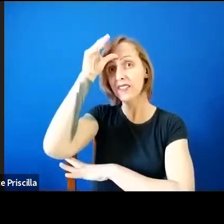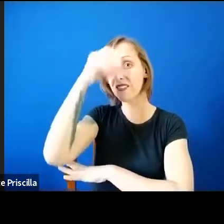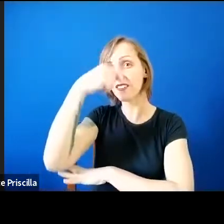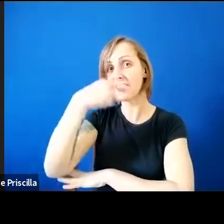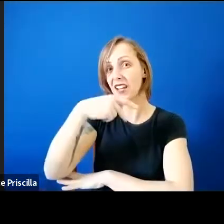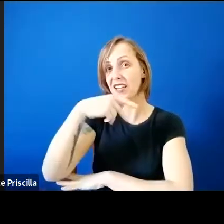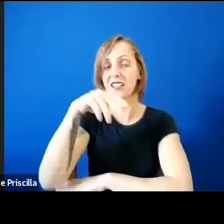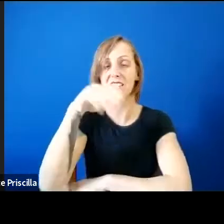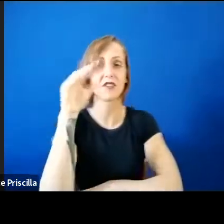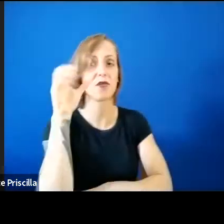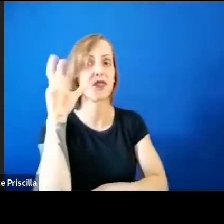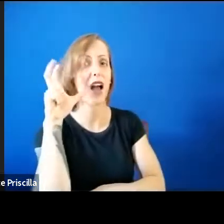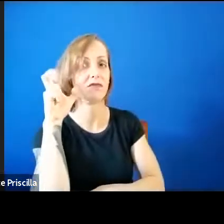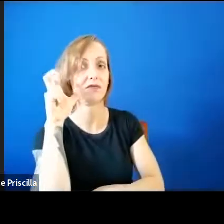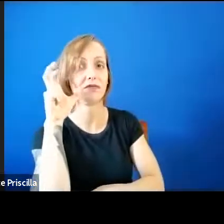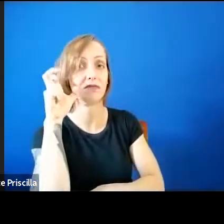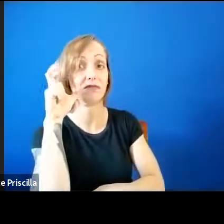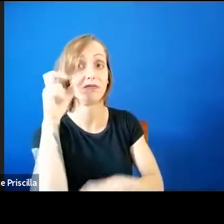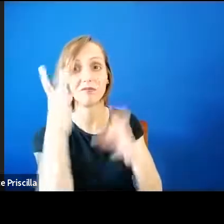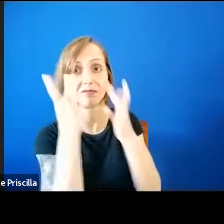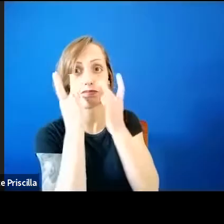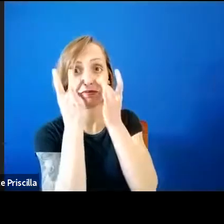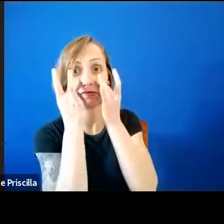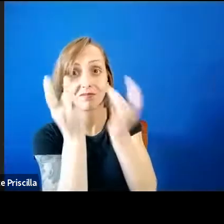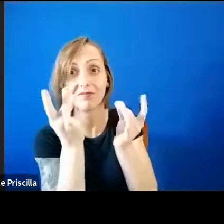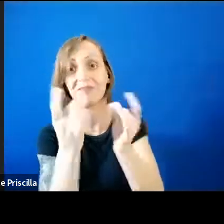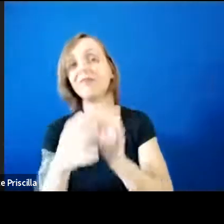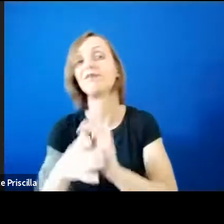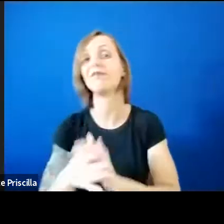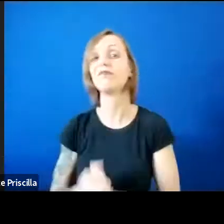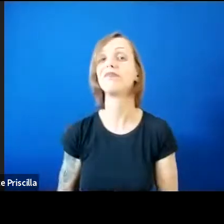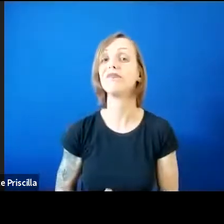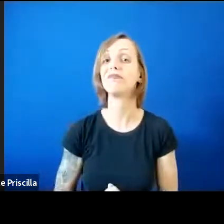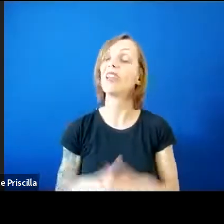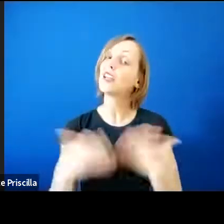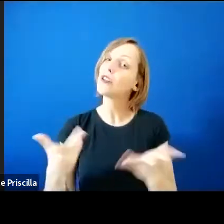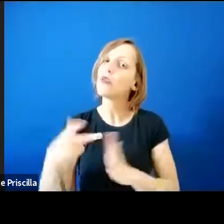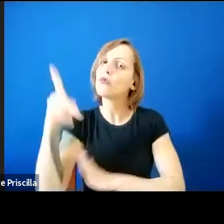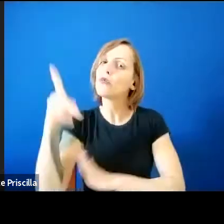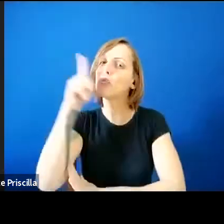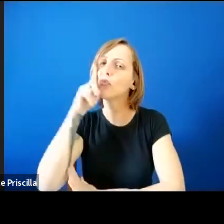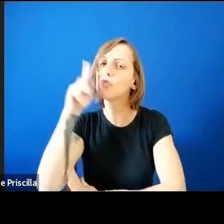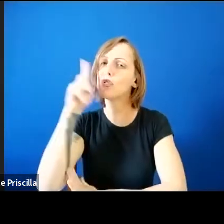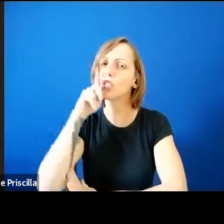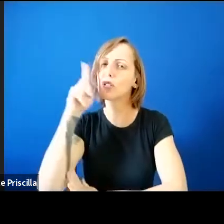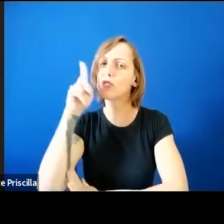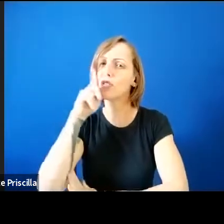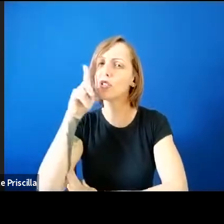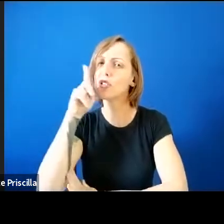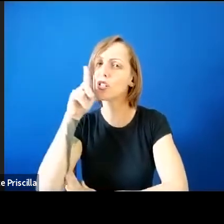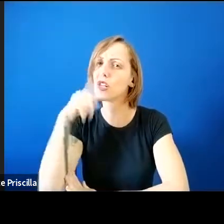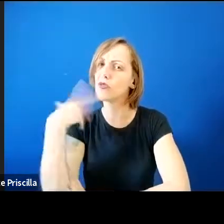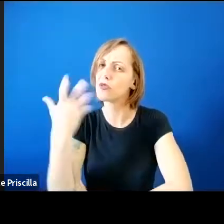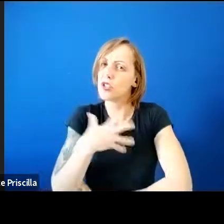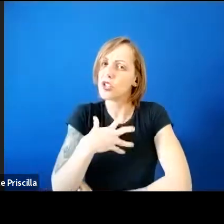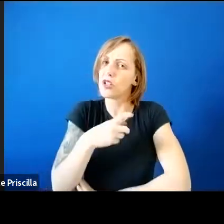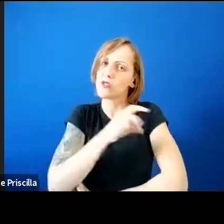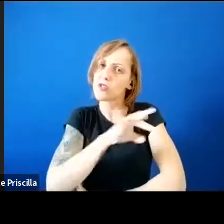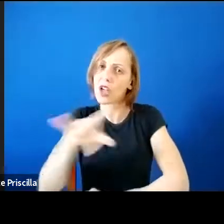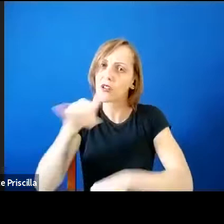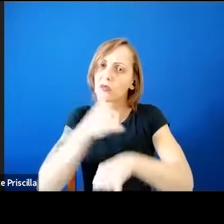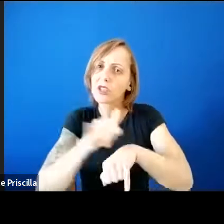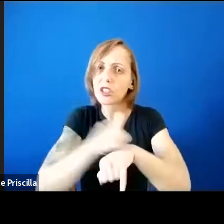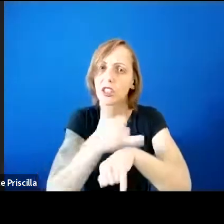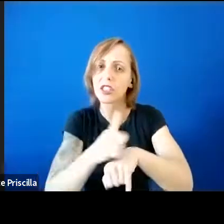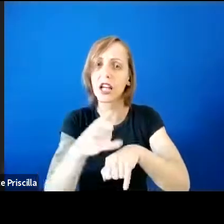dia, né, na forma deturpada como a gente tem educado até os nossos filhos, a gente não está